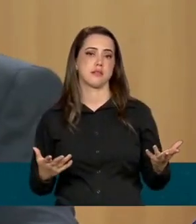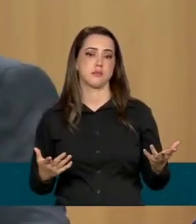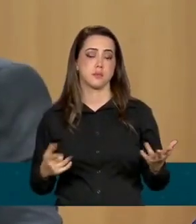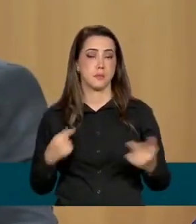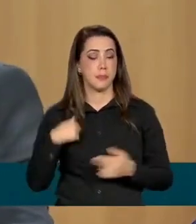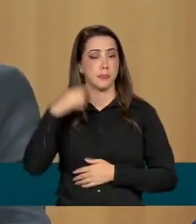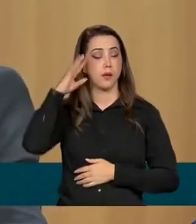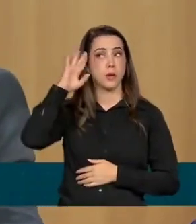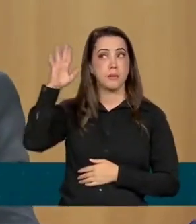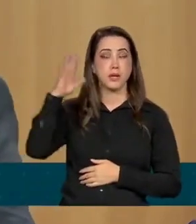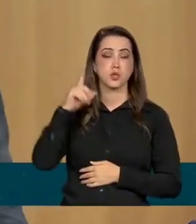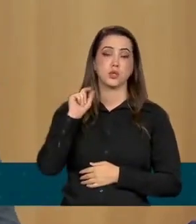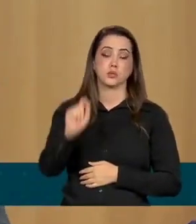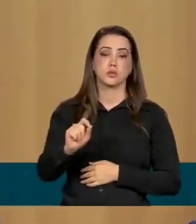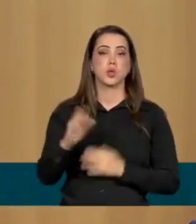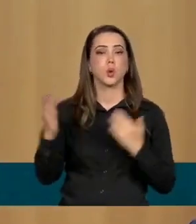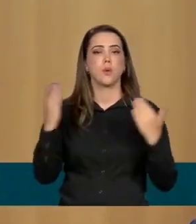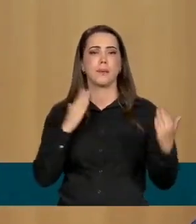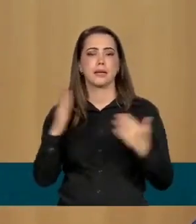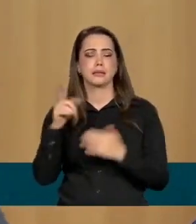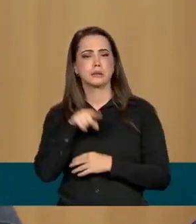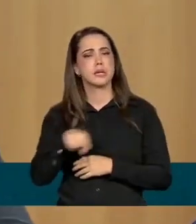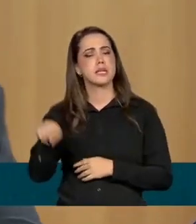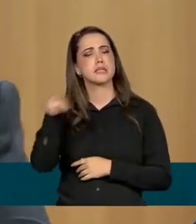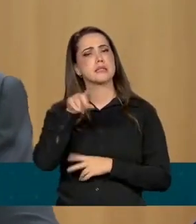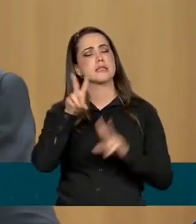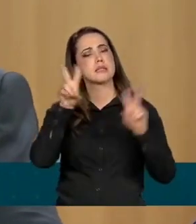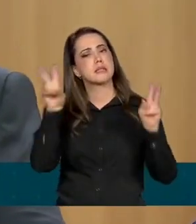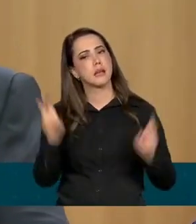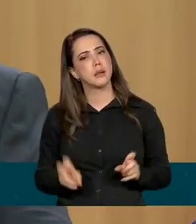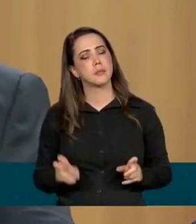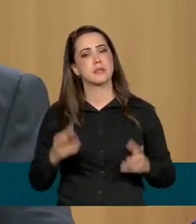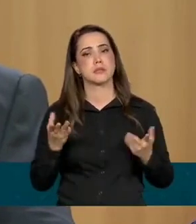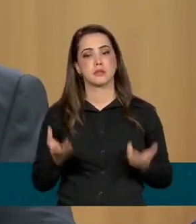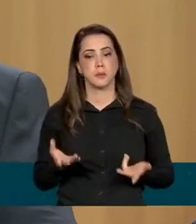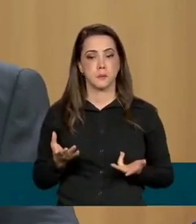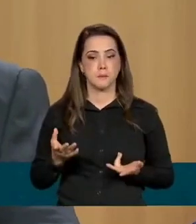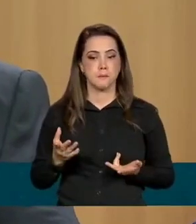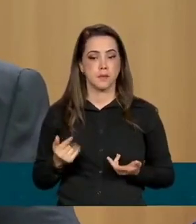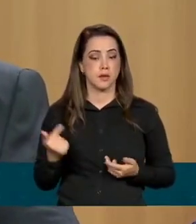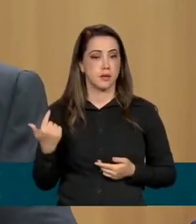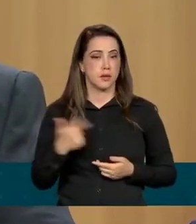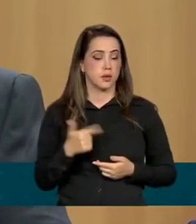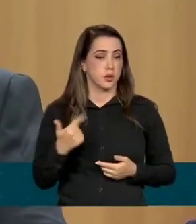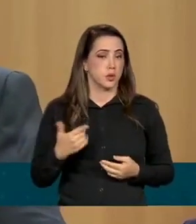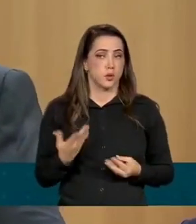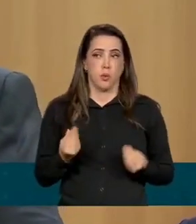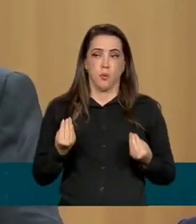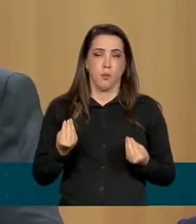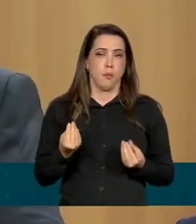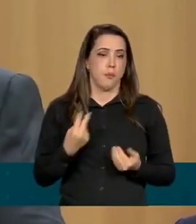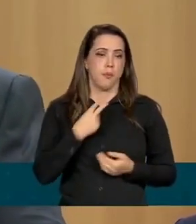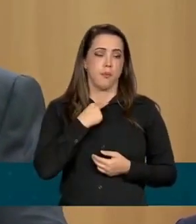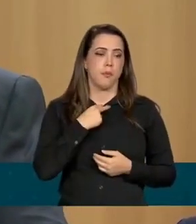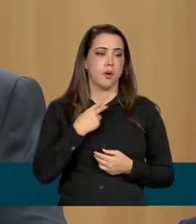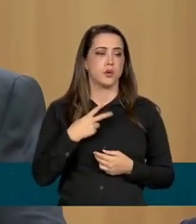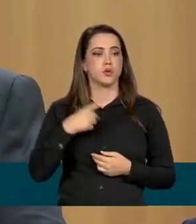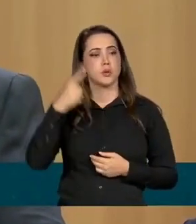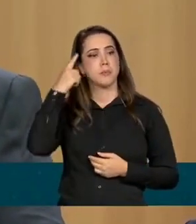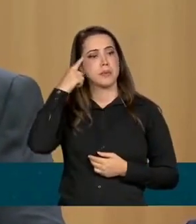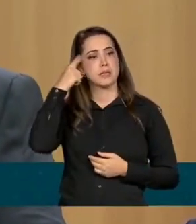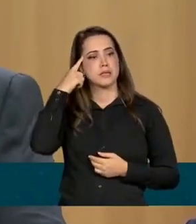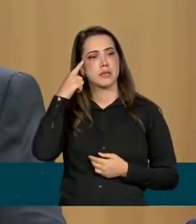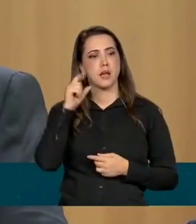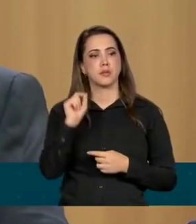imagino que, em relação a estas temáticas, não é sequer juridicamente possível